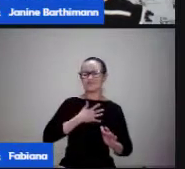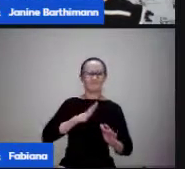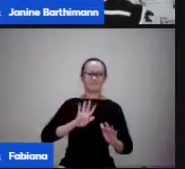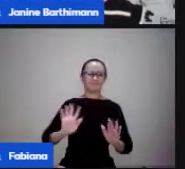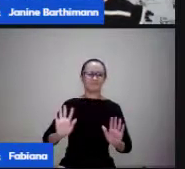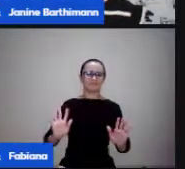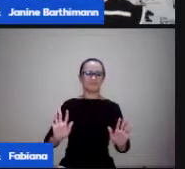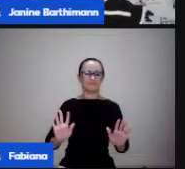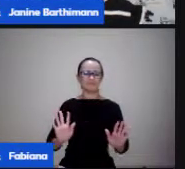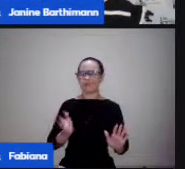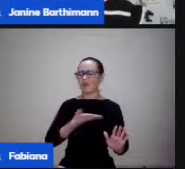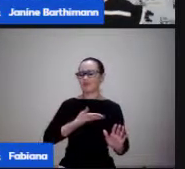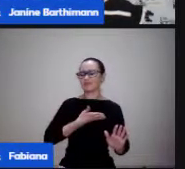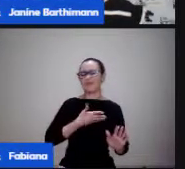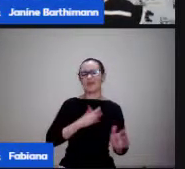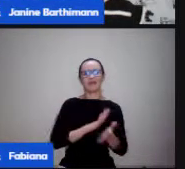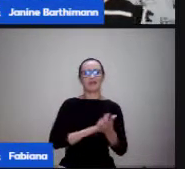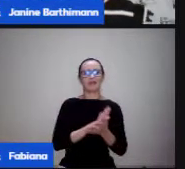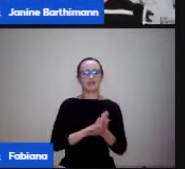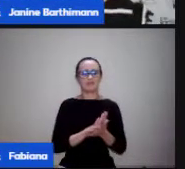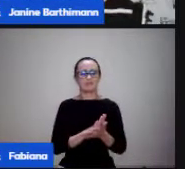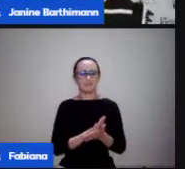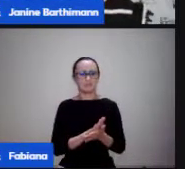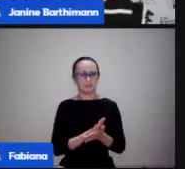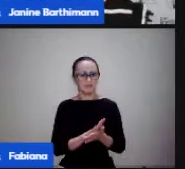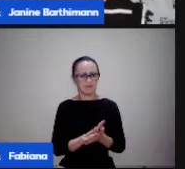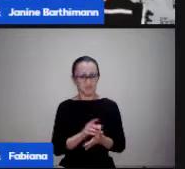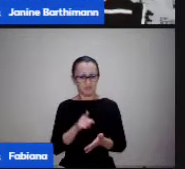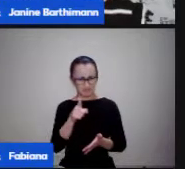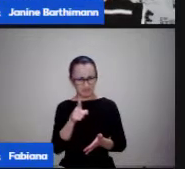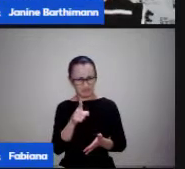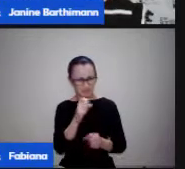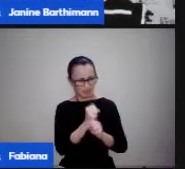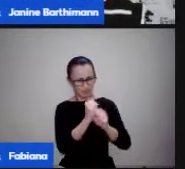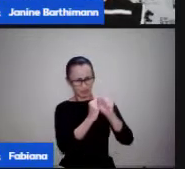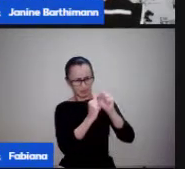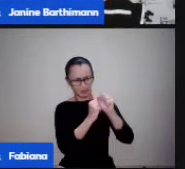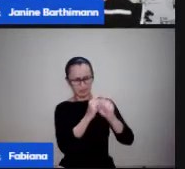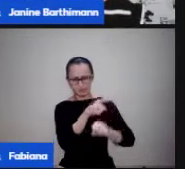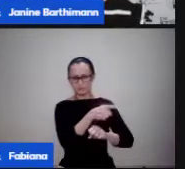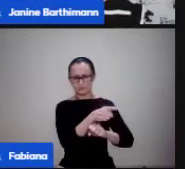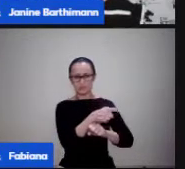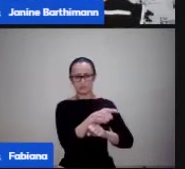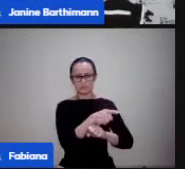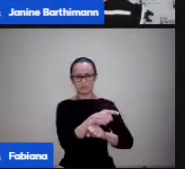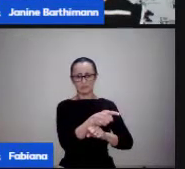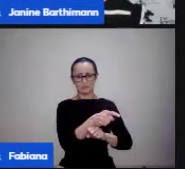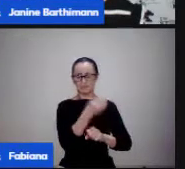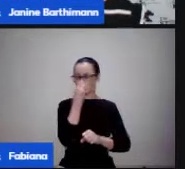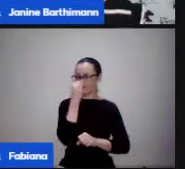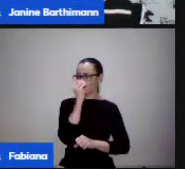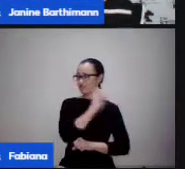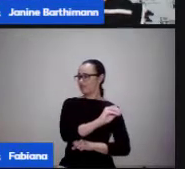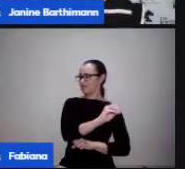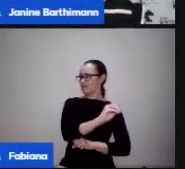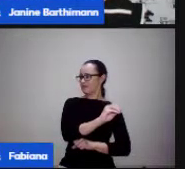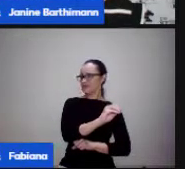ninguém. Nada de ser como um tijolo que forma a parede, indiferente, frio.